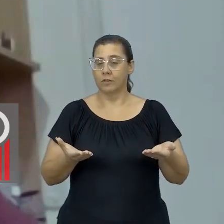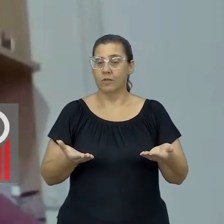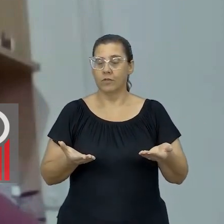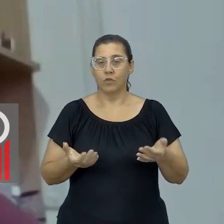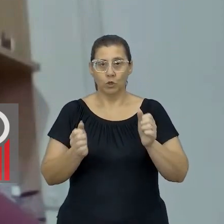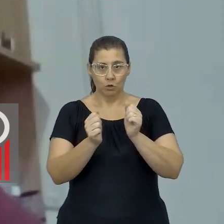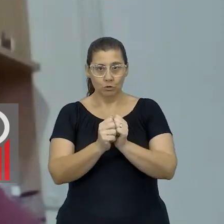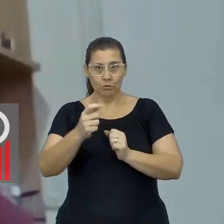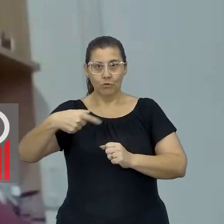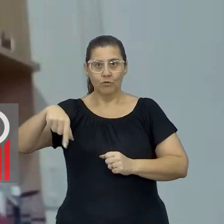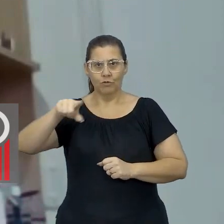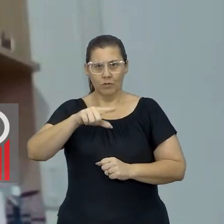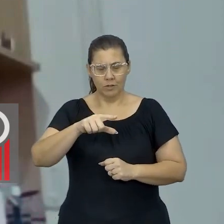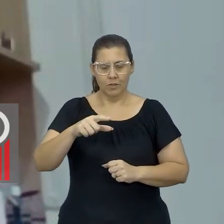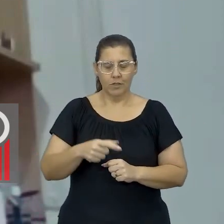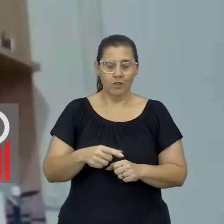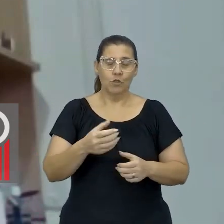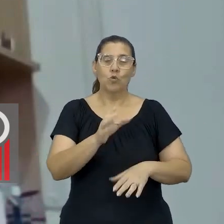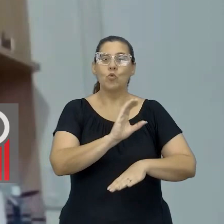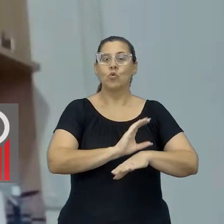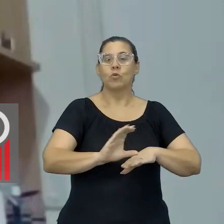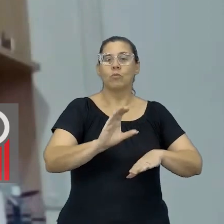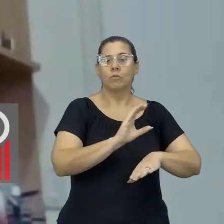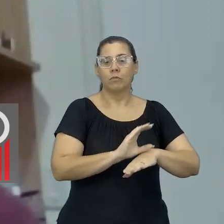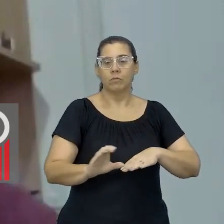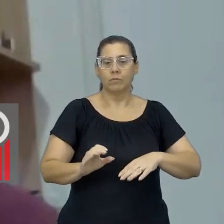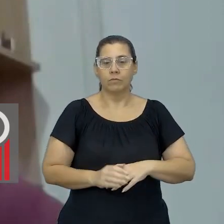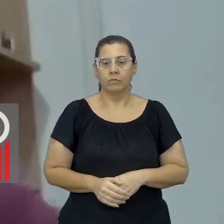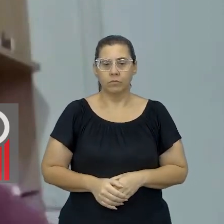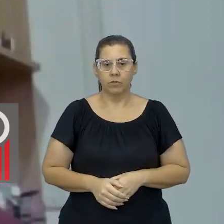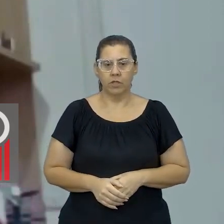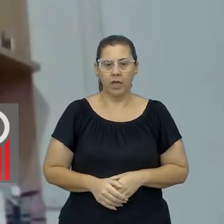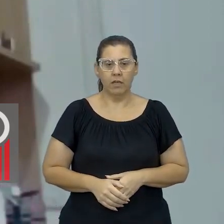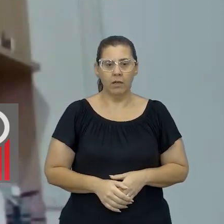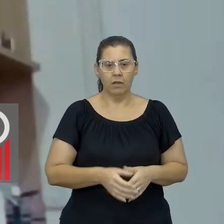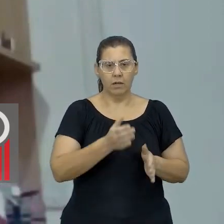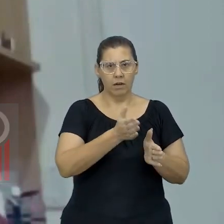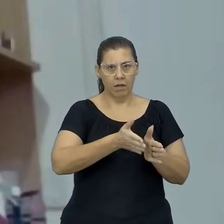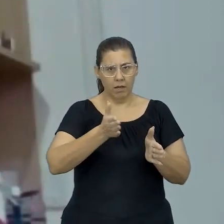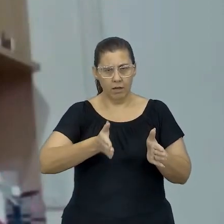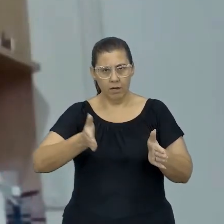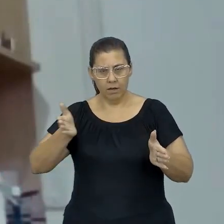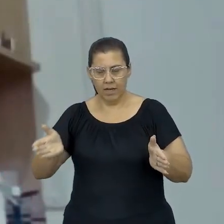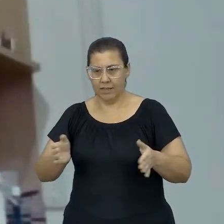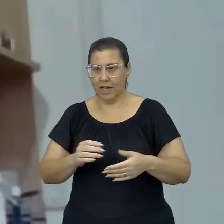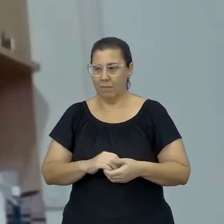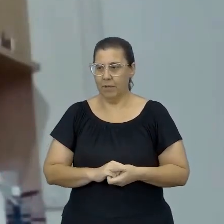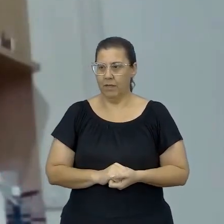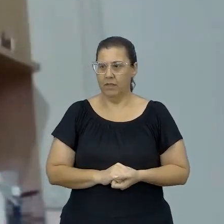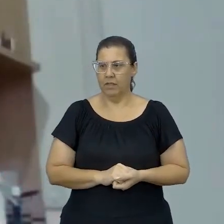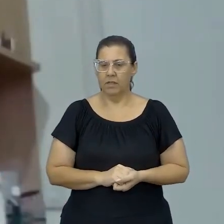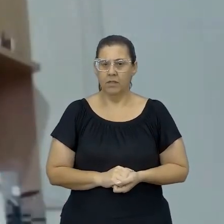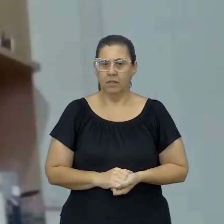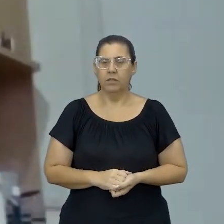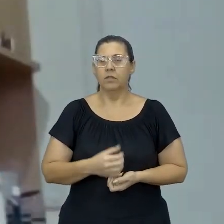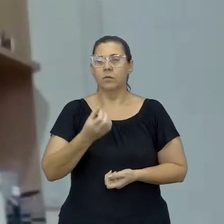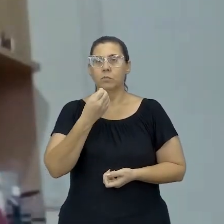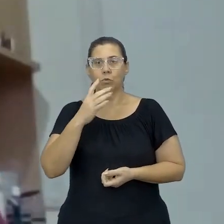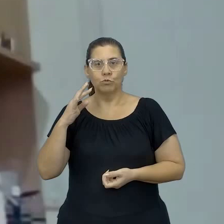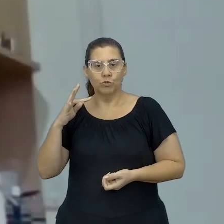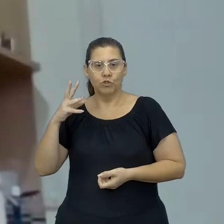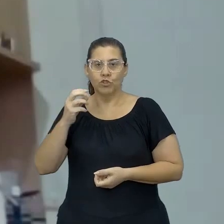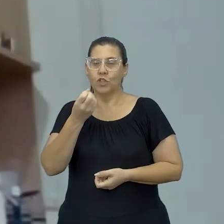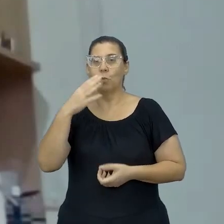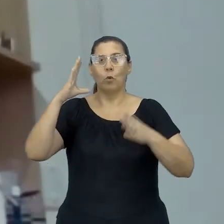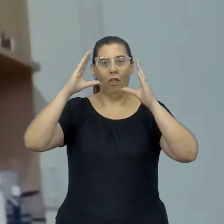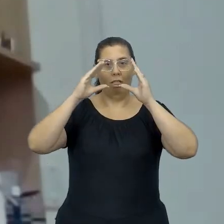com vocês em mais uma formação de etapa. Tudo bem? Então, primeiro, quero falar boas-vindas, bom dia, boa